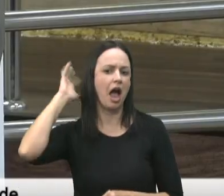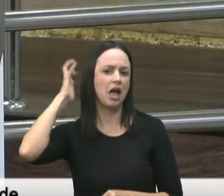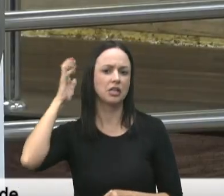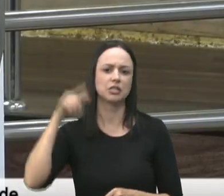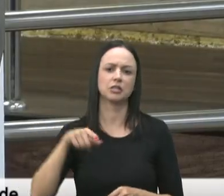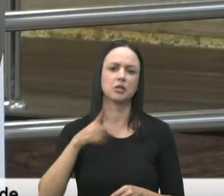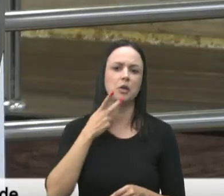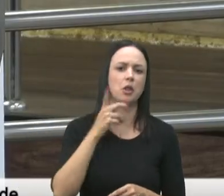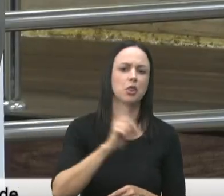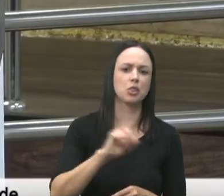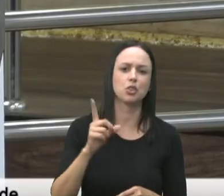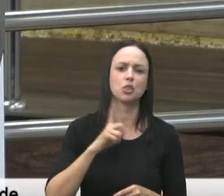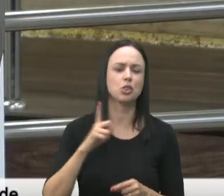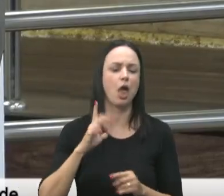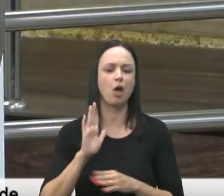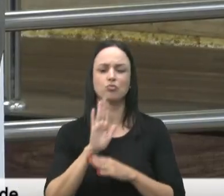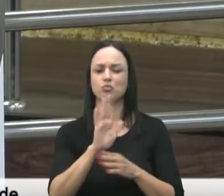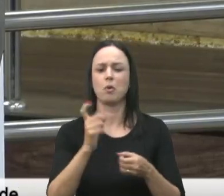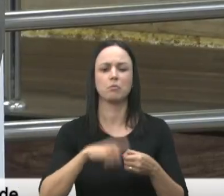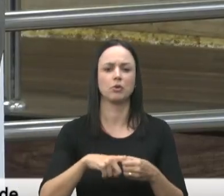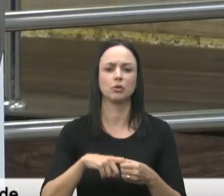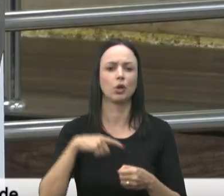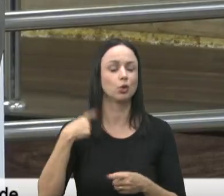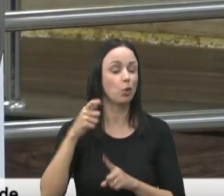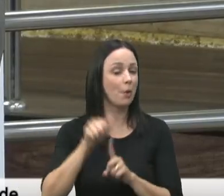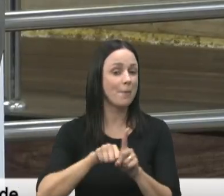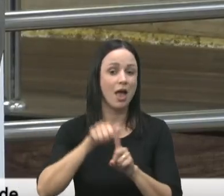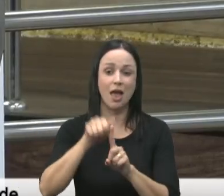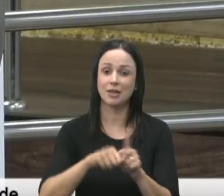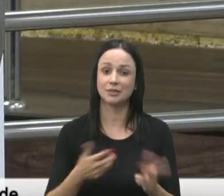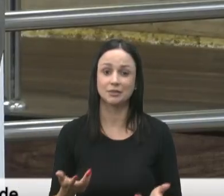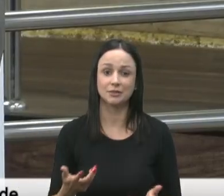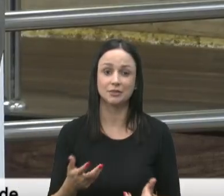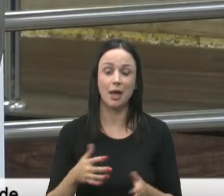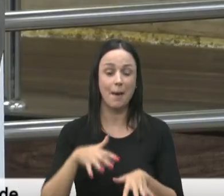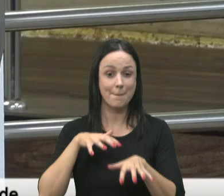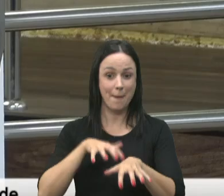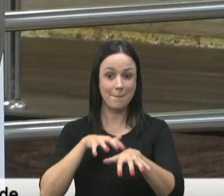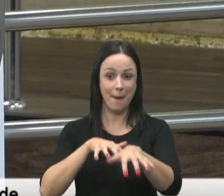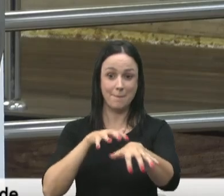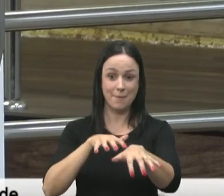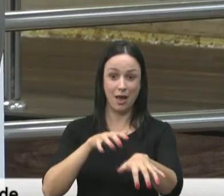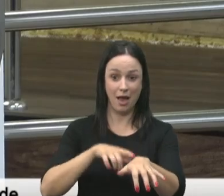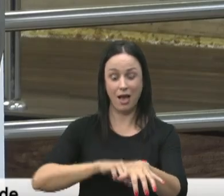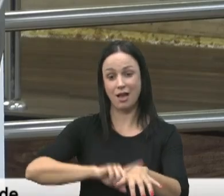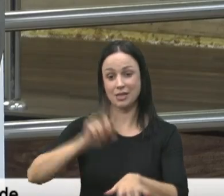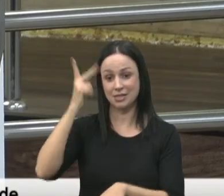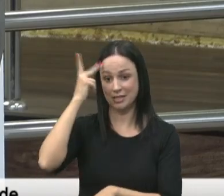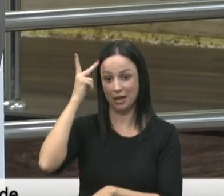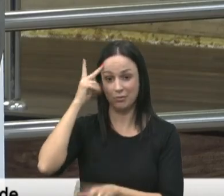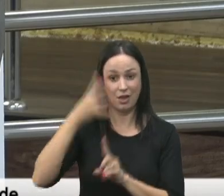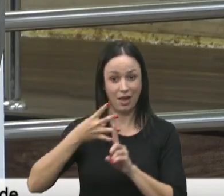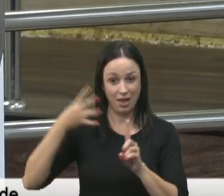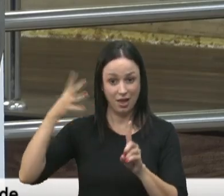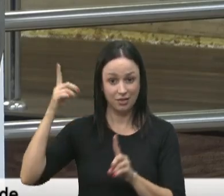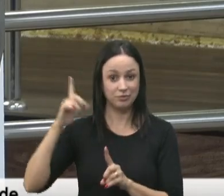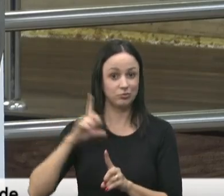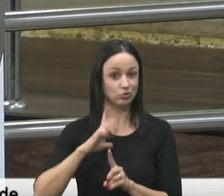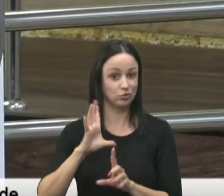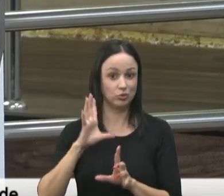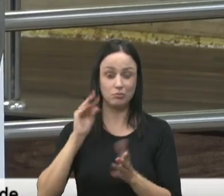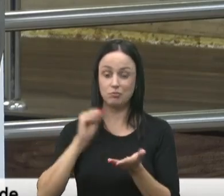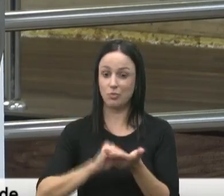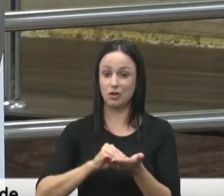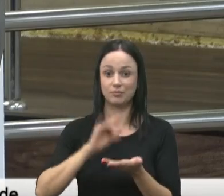cidade. Não temos patrocínio. Todo santo mês. A parada de São Paulo, ela já é um dado da realidade. Que eu